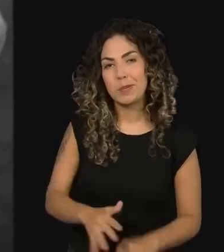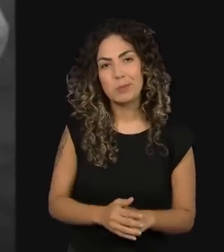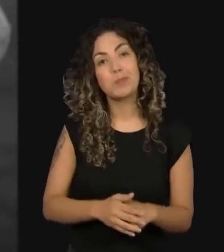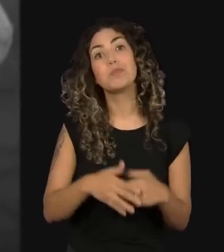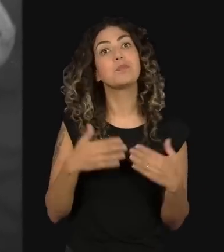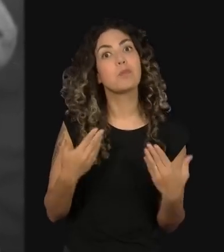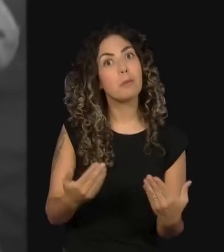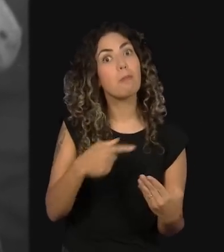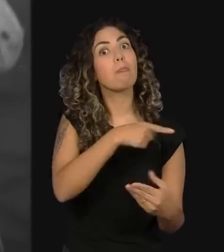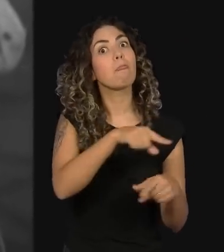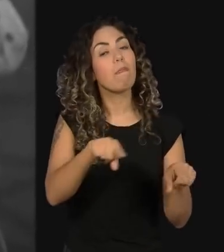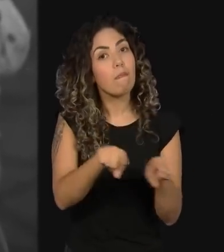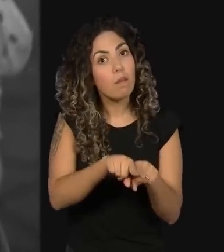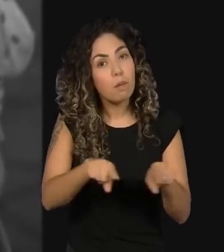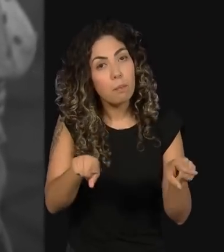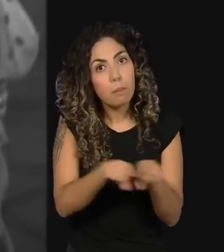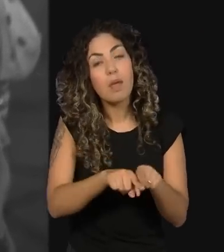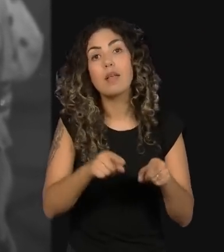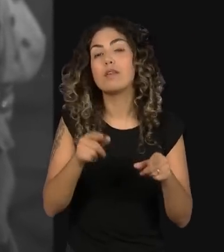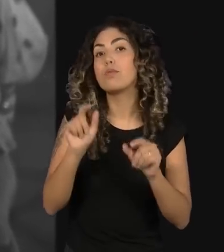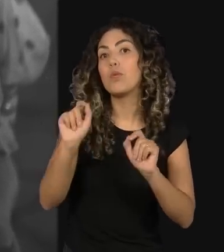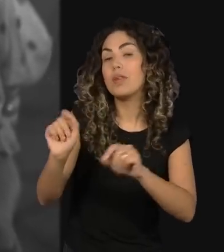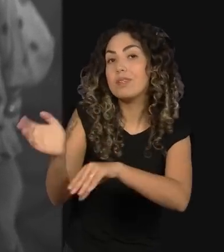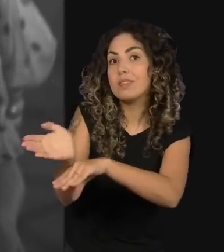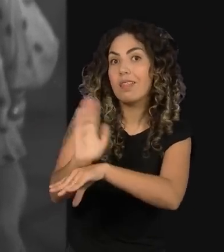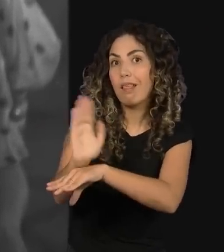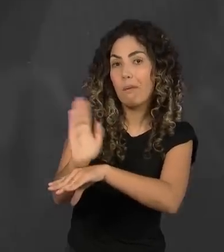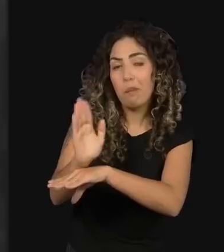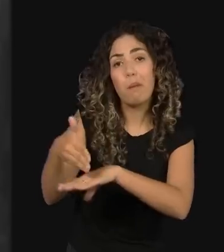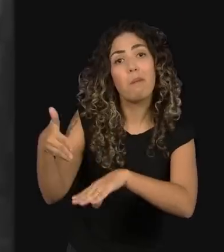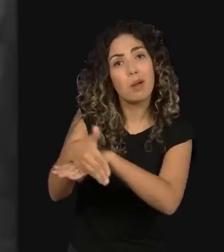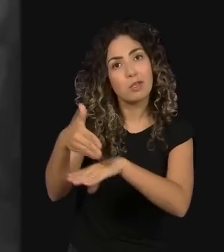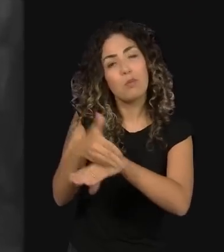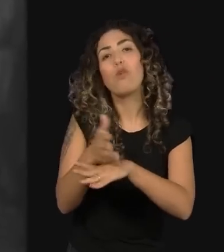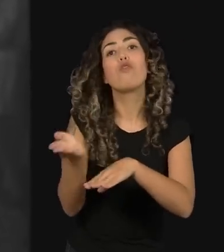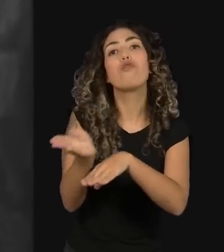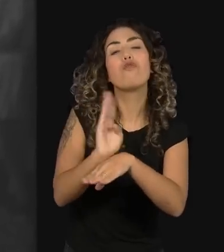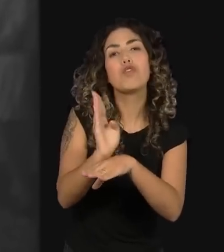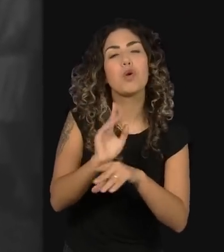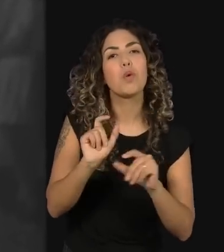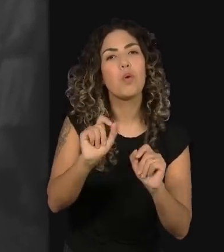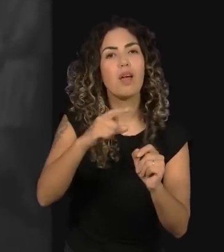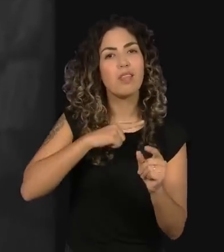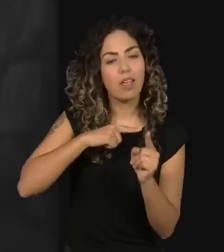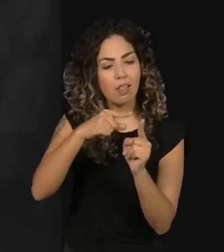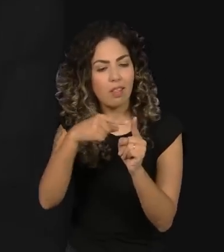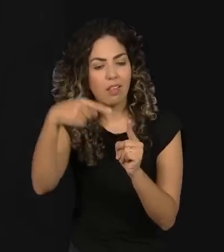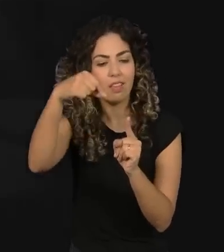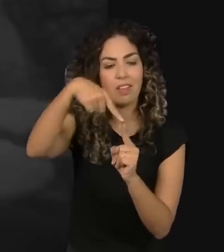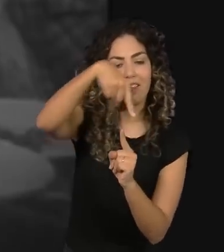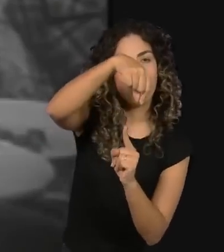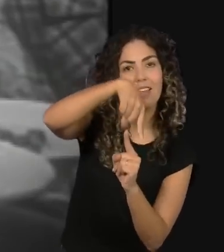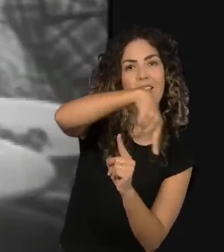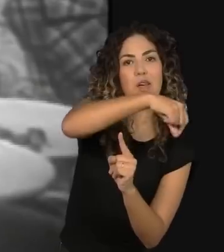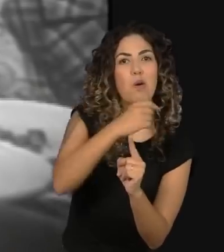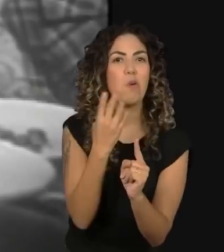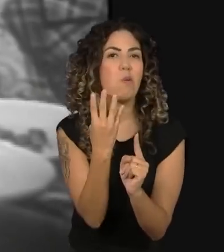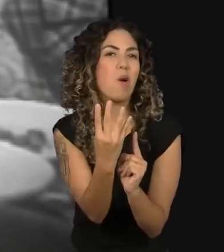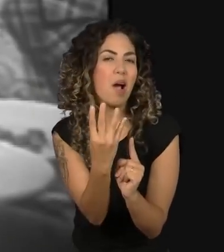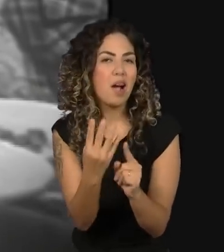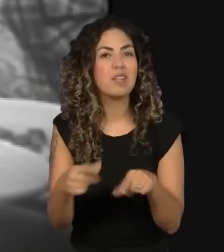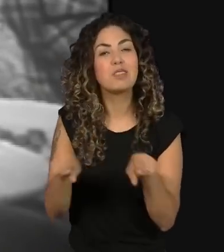Procópio emprestou seu talento também ao cinema, atuando em filmes como O Trevo de Quatro Folhas e O Comprador de